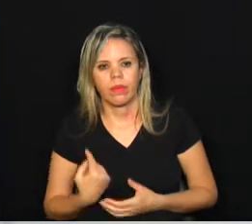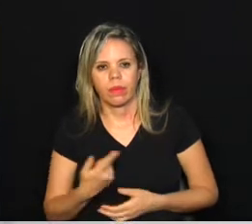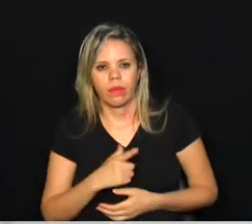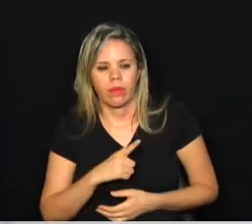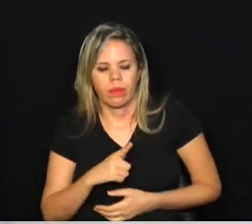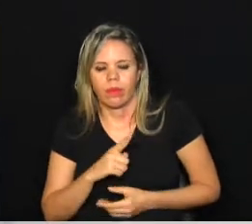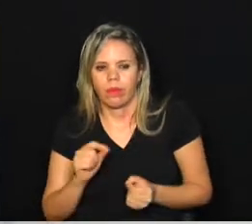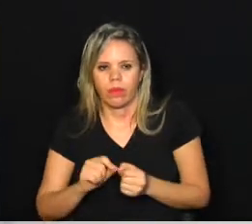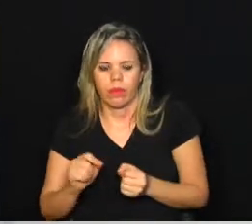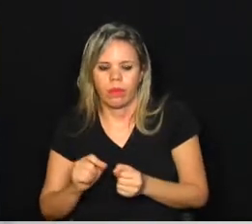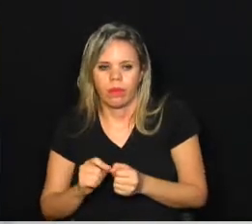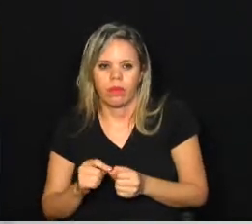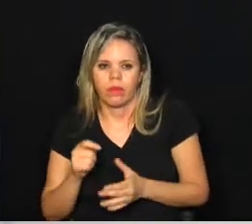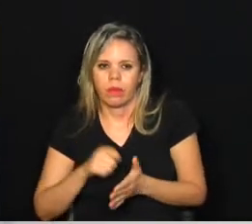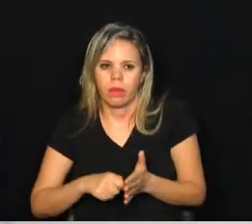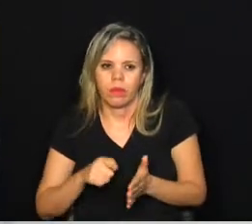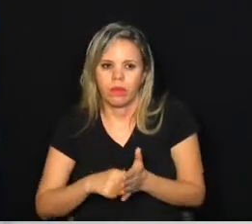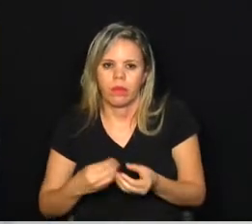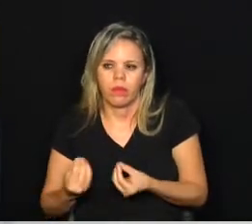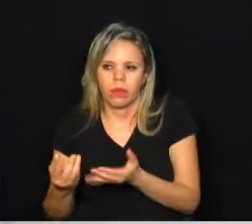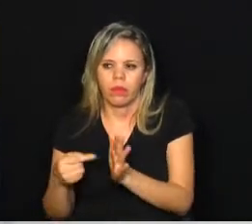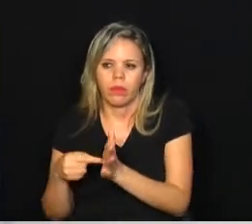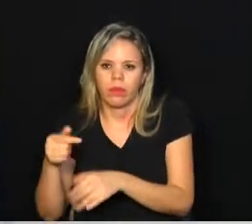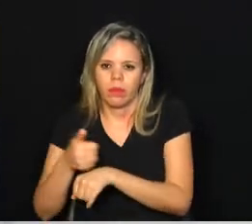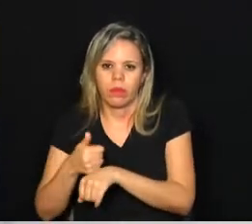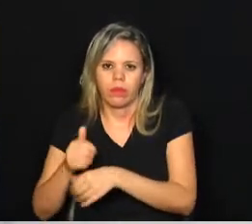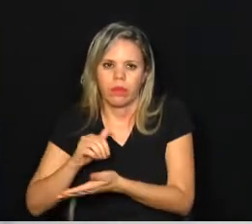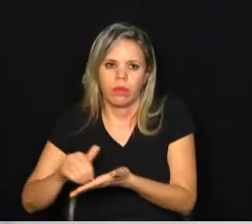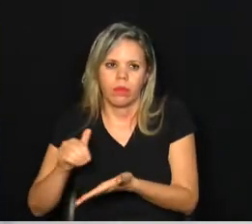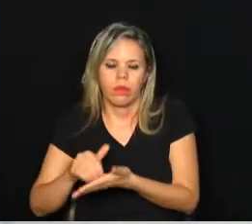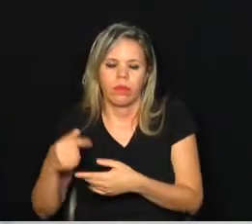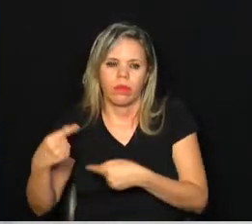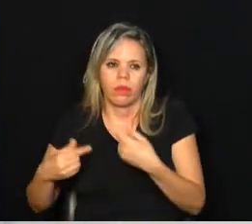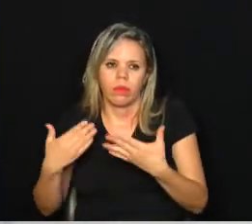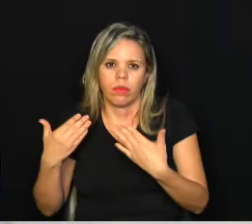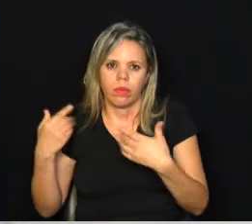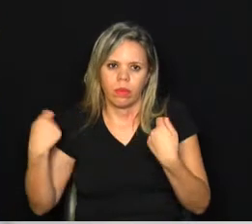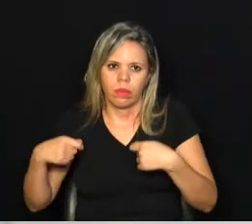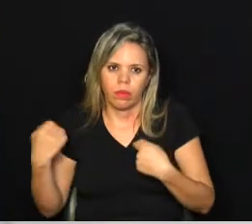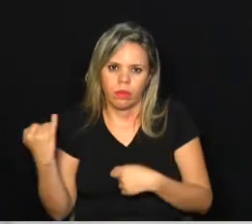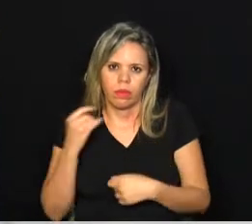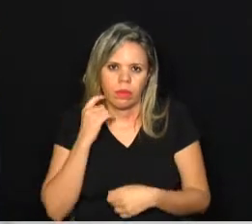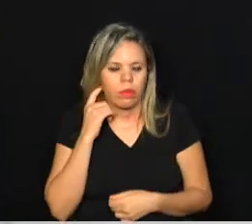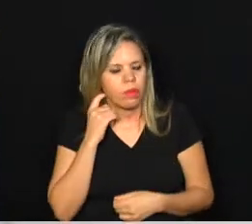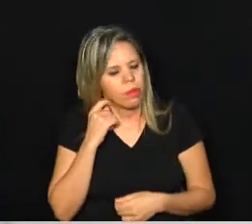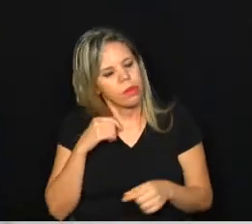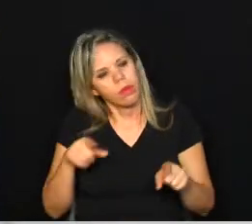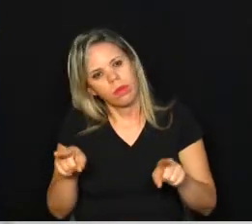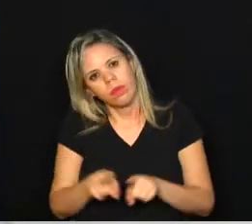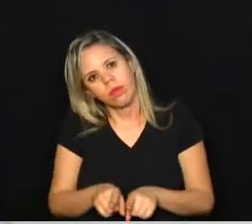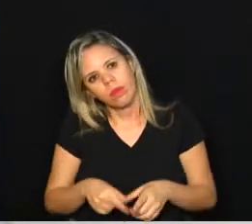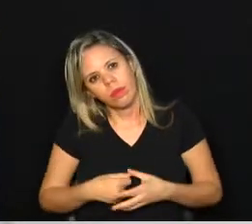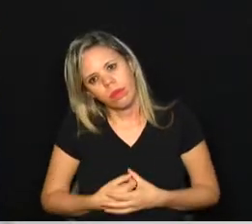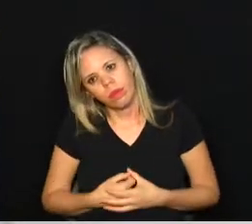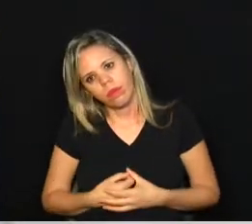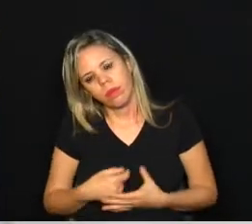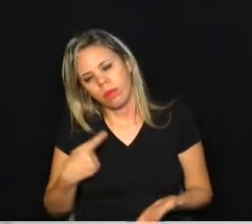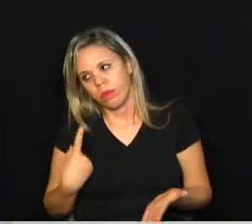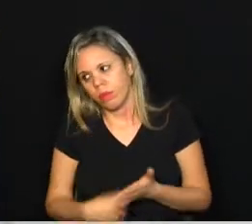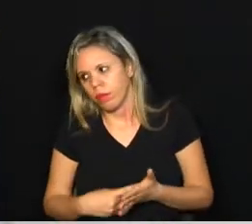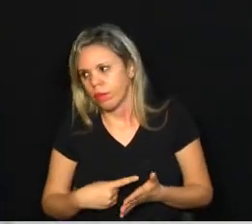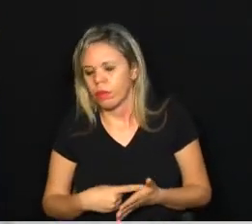estiver fazendo o encaminhamento, né, fazer a discussão necessária e também poder contar aí